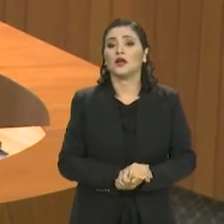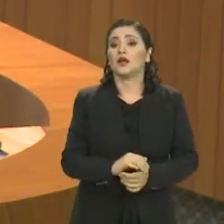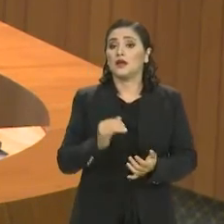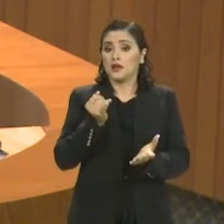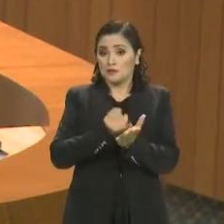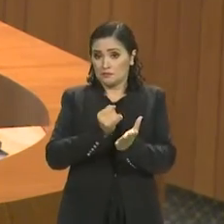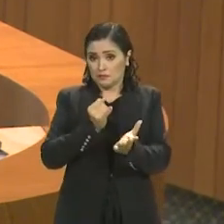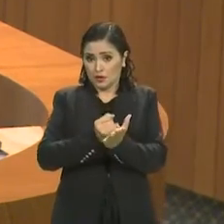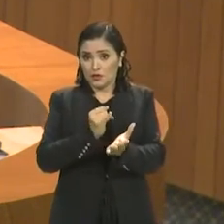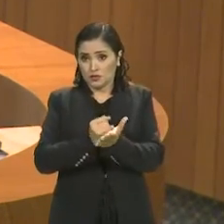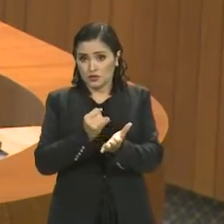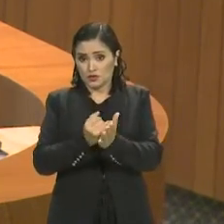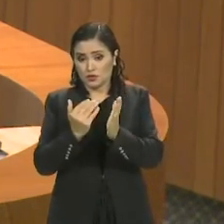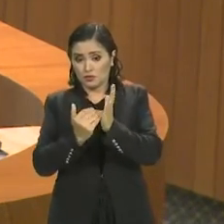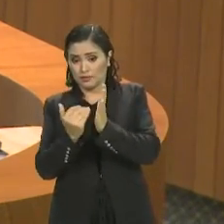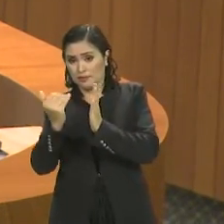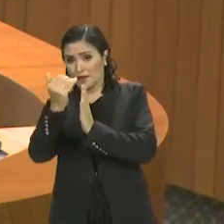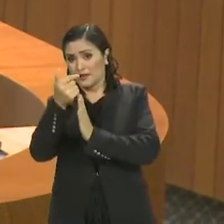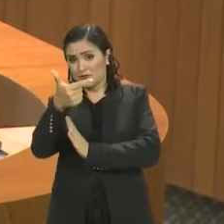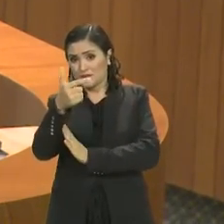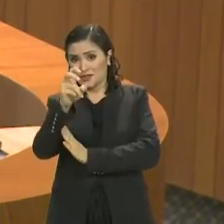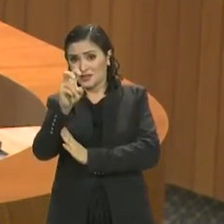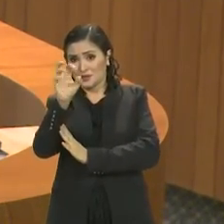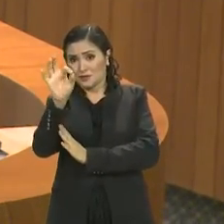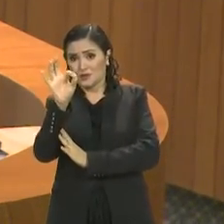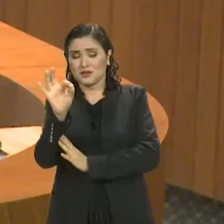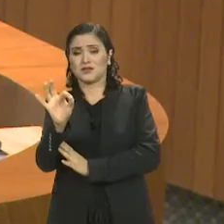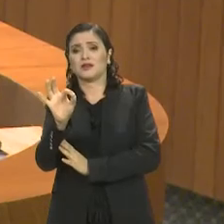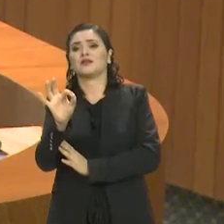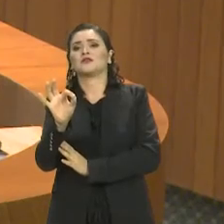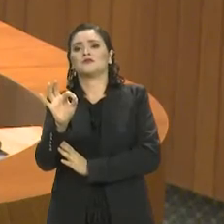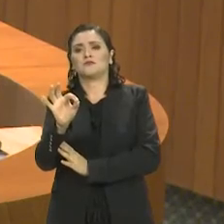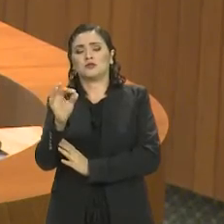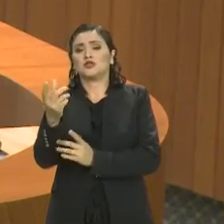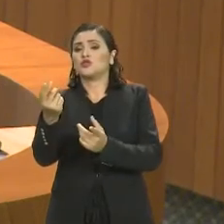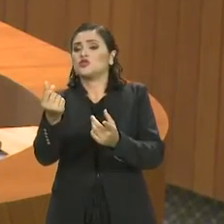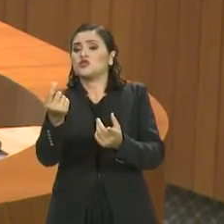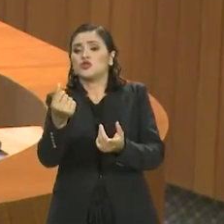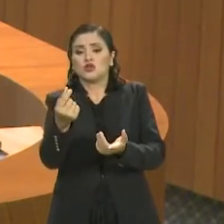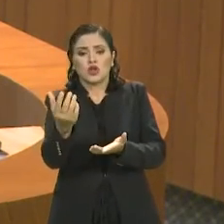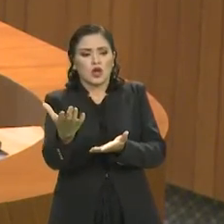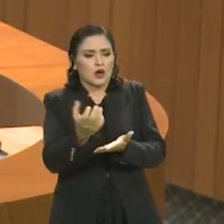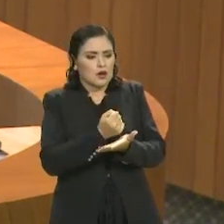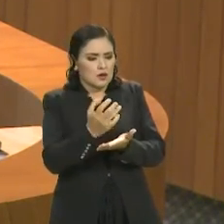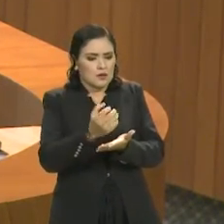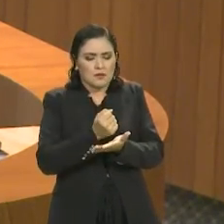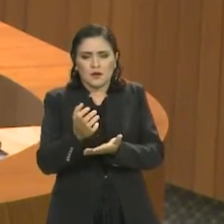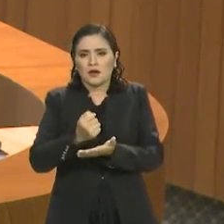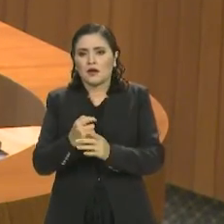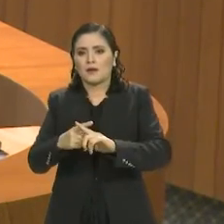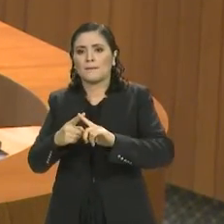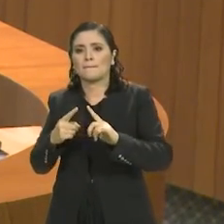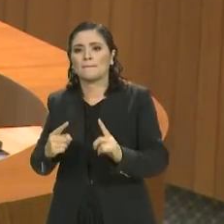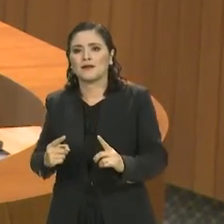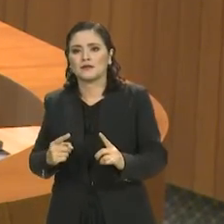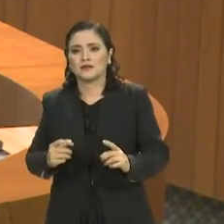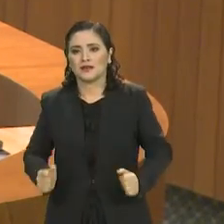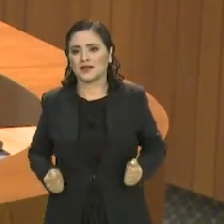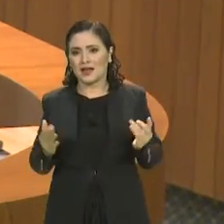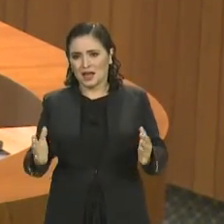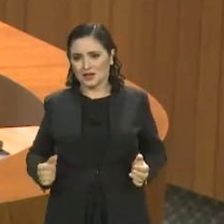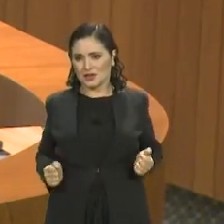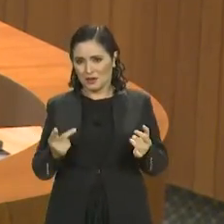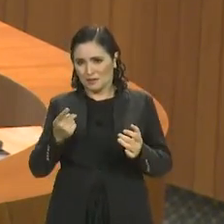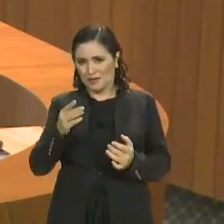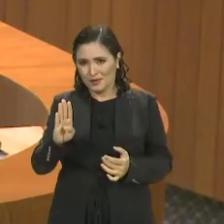no Fundeb. Entrou um monte de dinheiro, um caminhão de dinheiro para a prefeitura, mas teve o menor gasto público